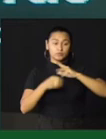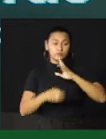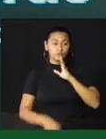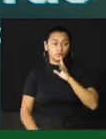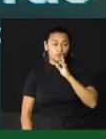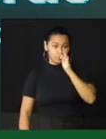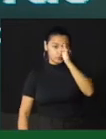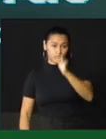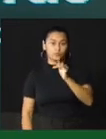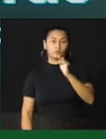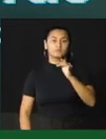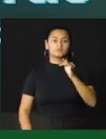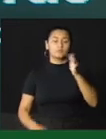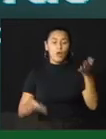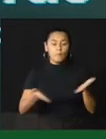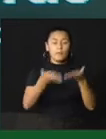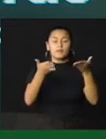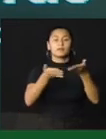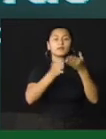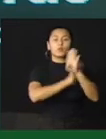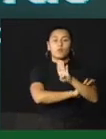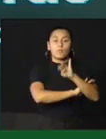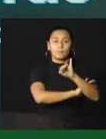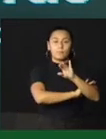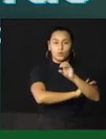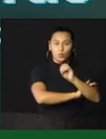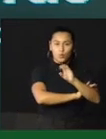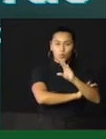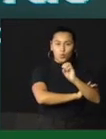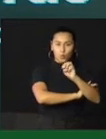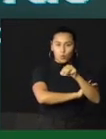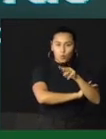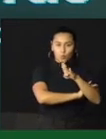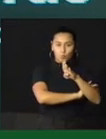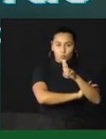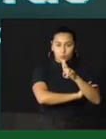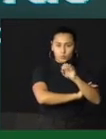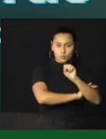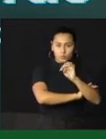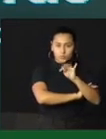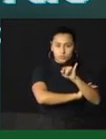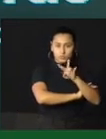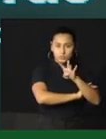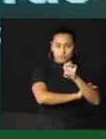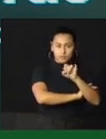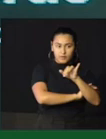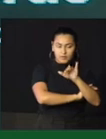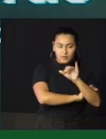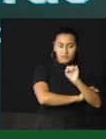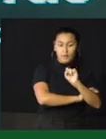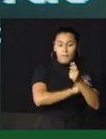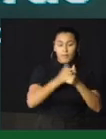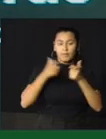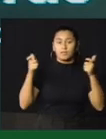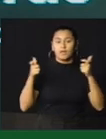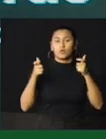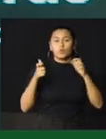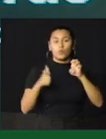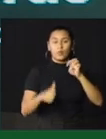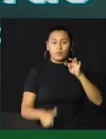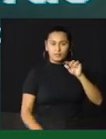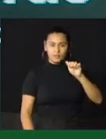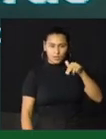dos biocombustíveis aumentando a a presença eh do etanol da do diesel verde do